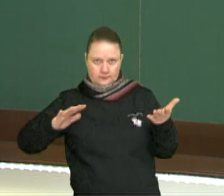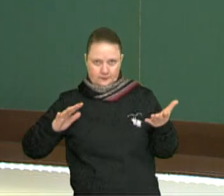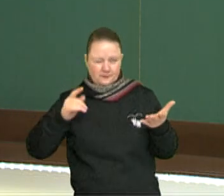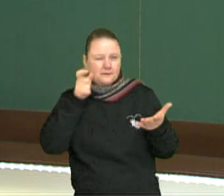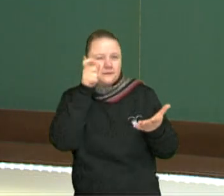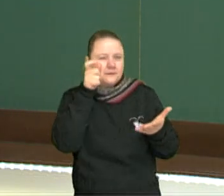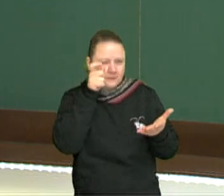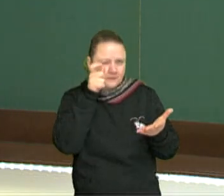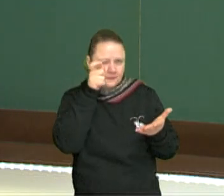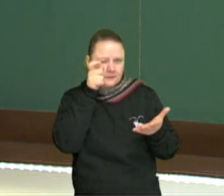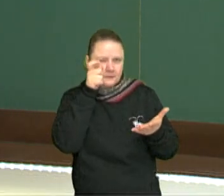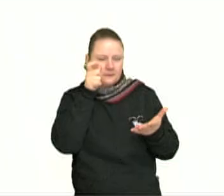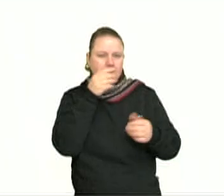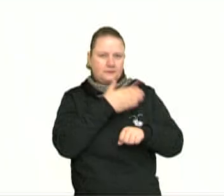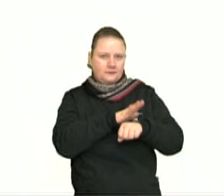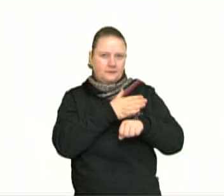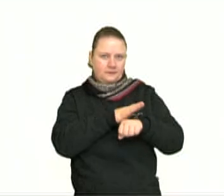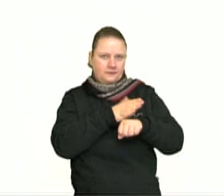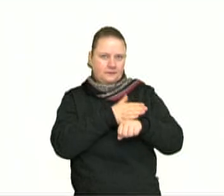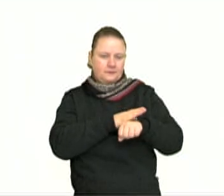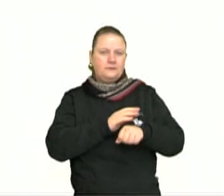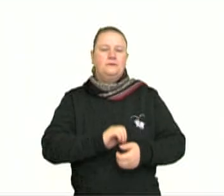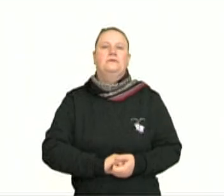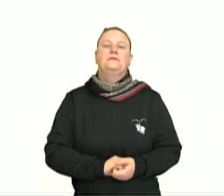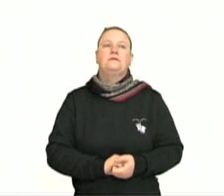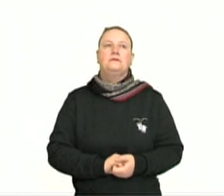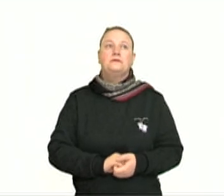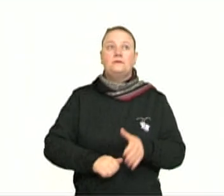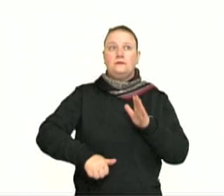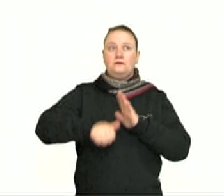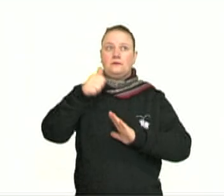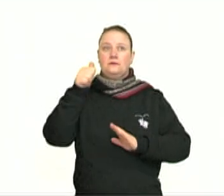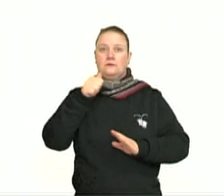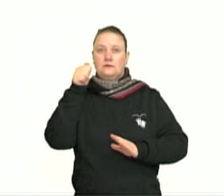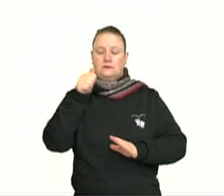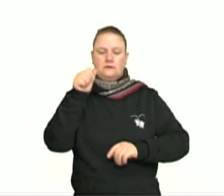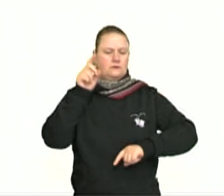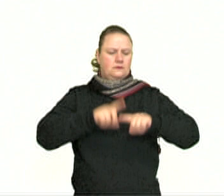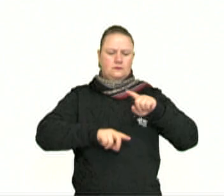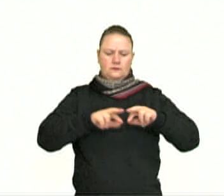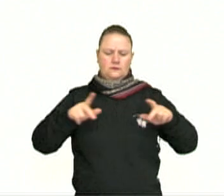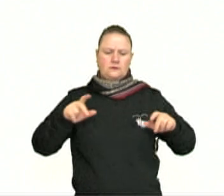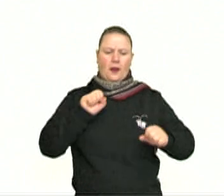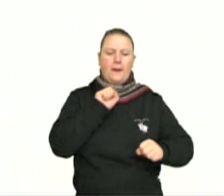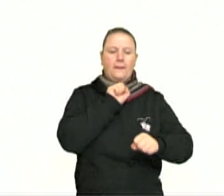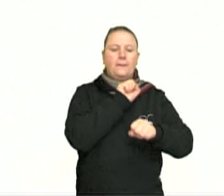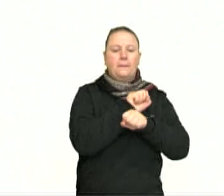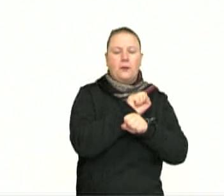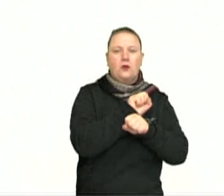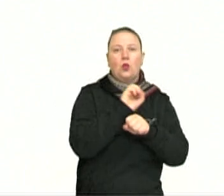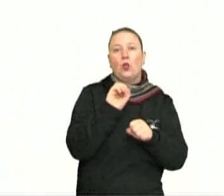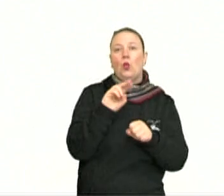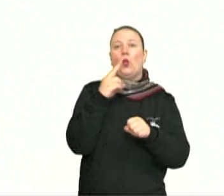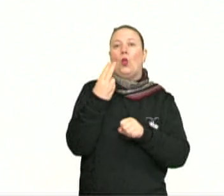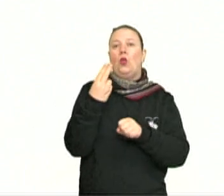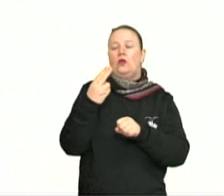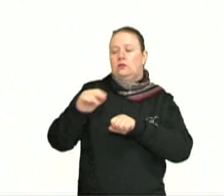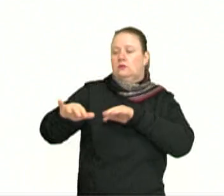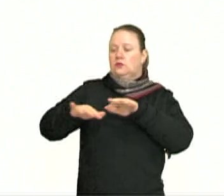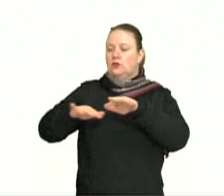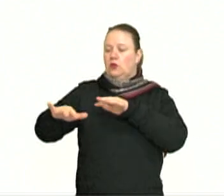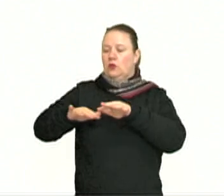aí. Vejam, primeira atividade. Quando o corpo está em repouso ou em movimento retilíneo uniforme, o